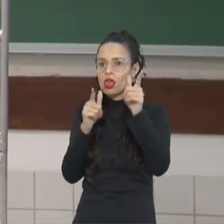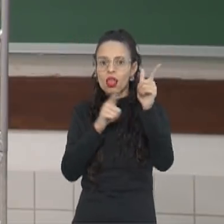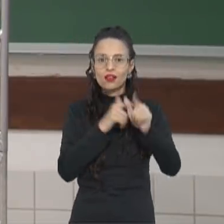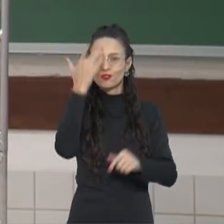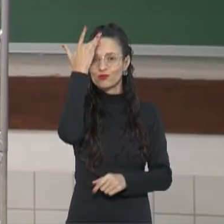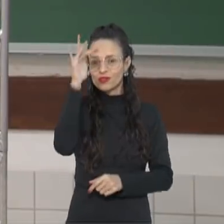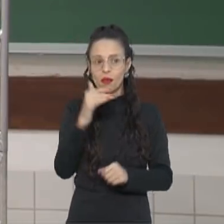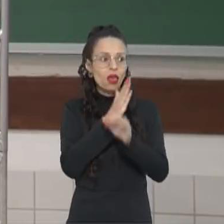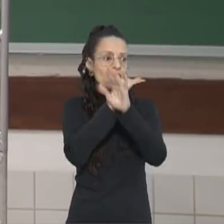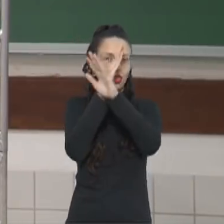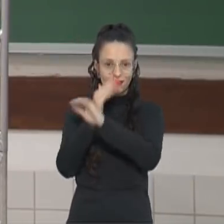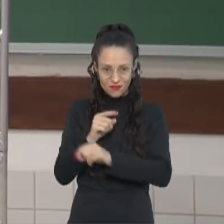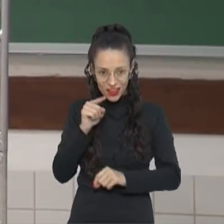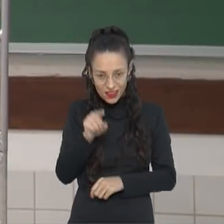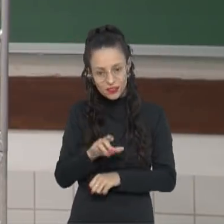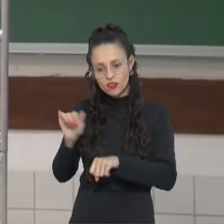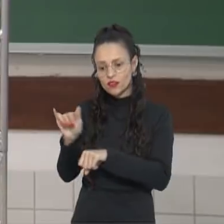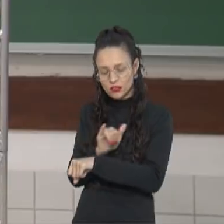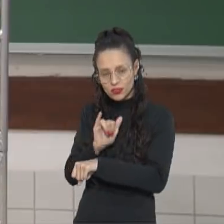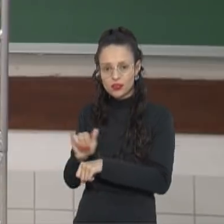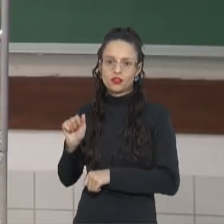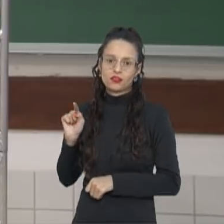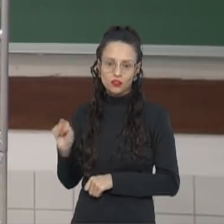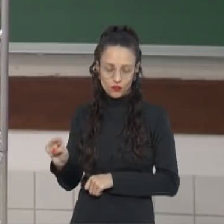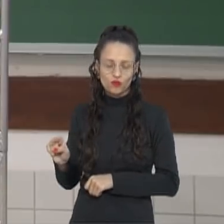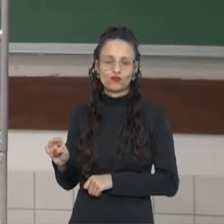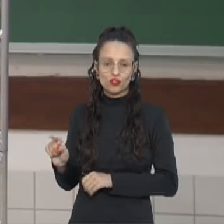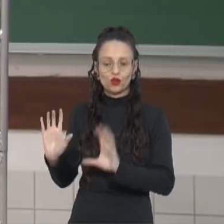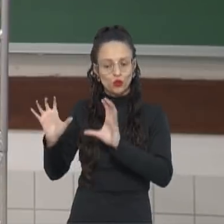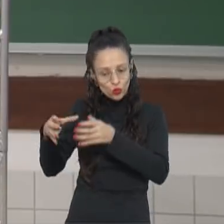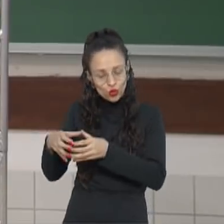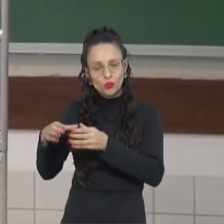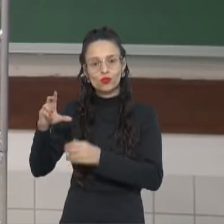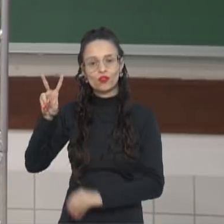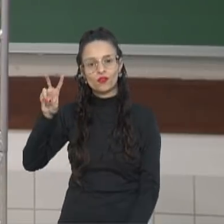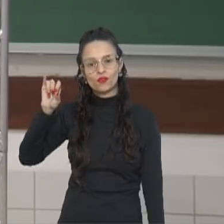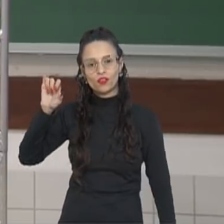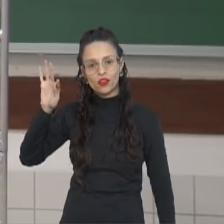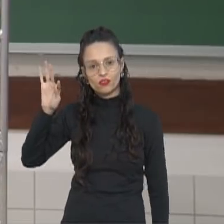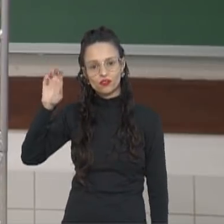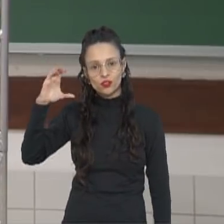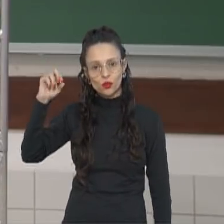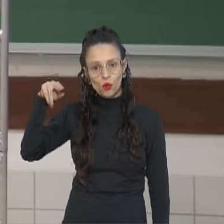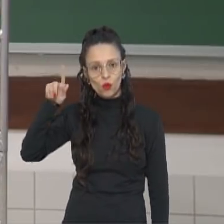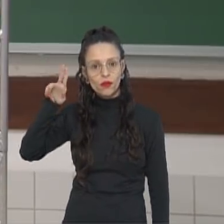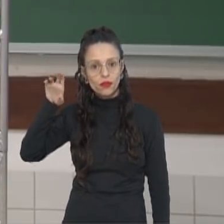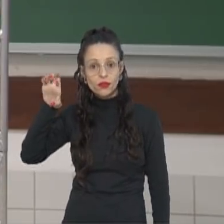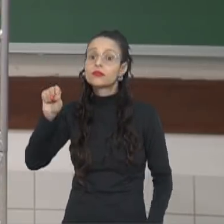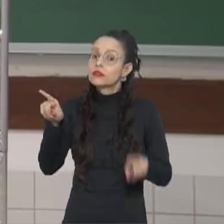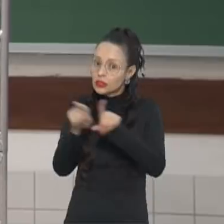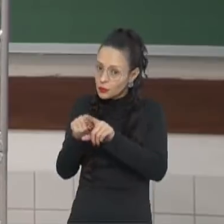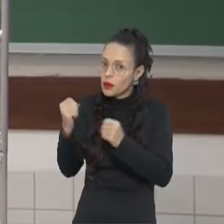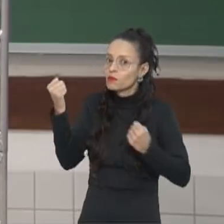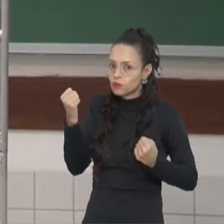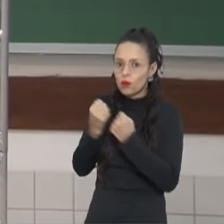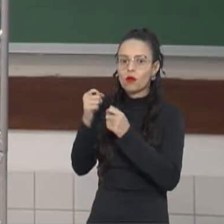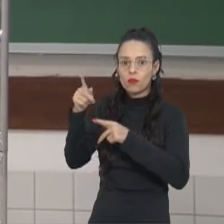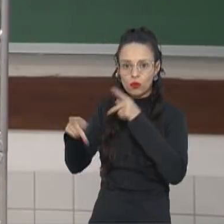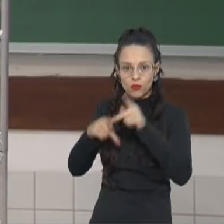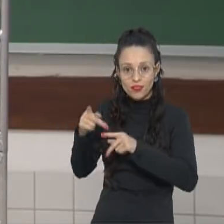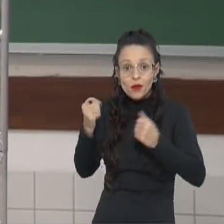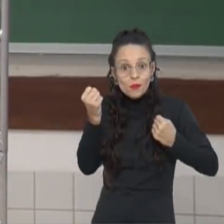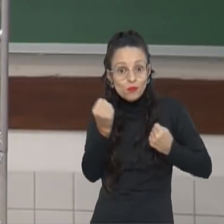inimigo está. Essa foi a grande vantagem dos Vietcongs, claro, apoio da população, que muitas vezes